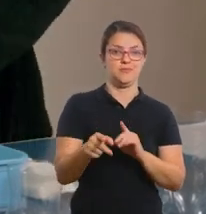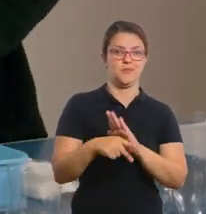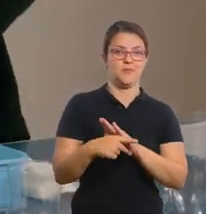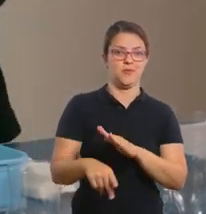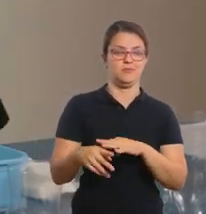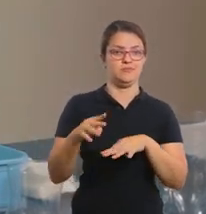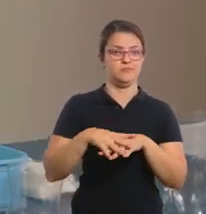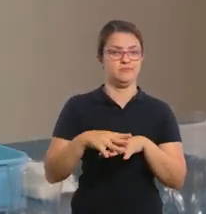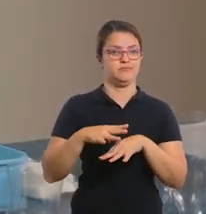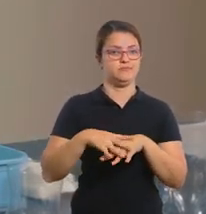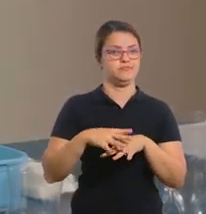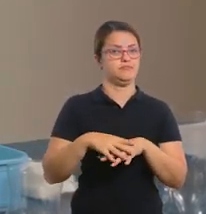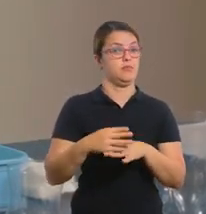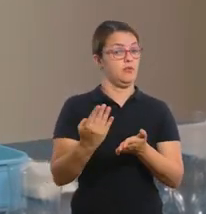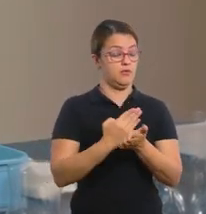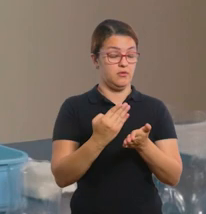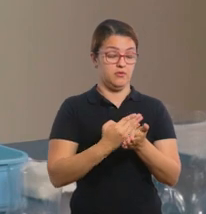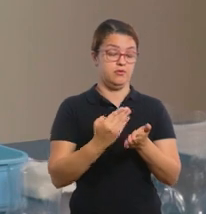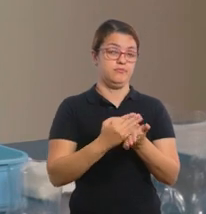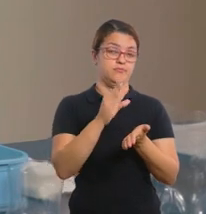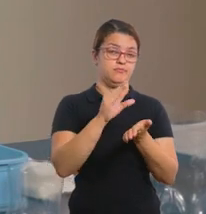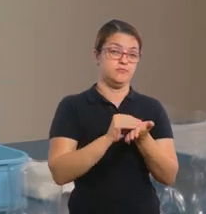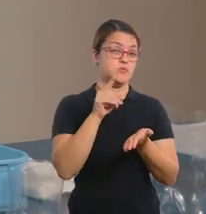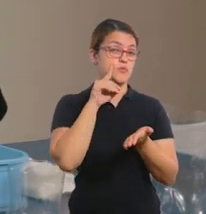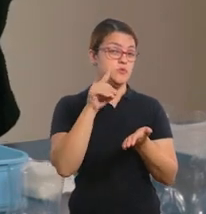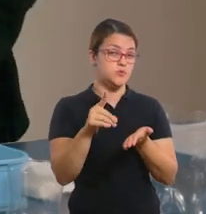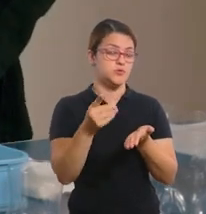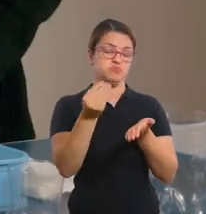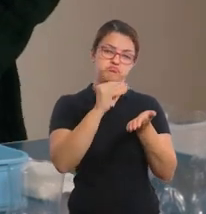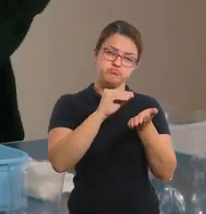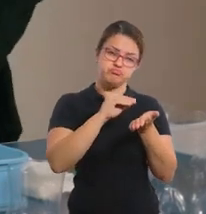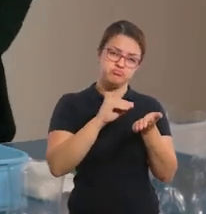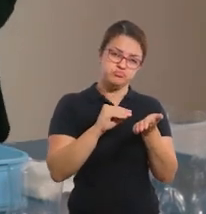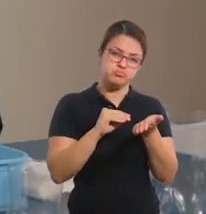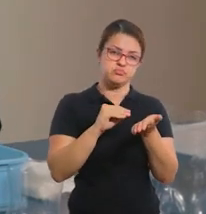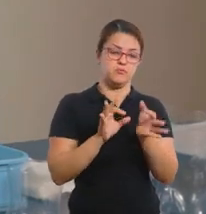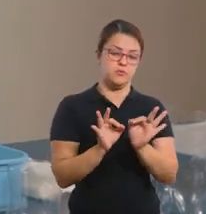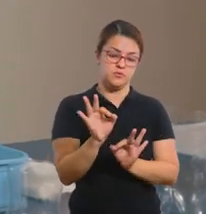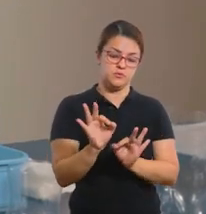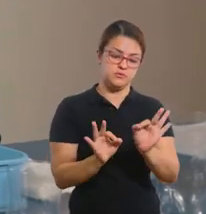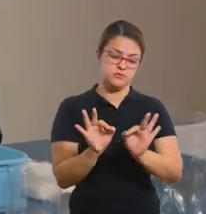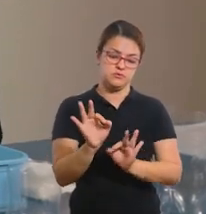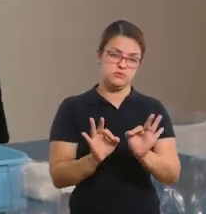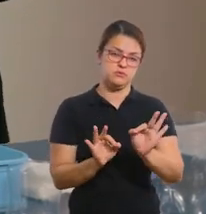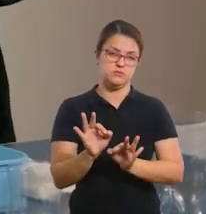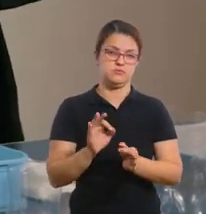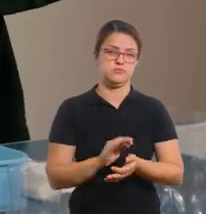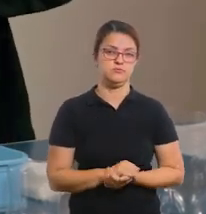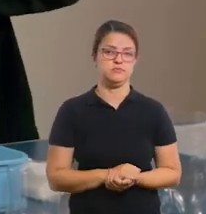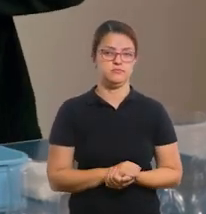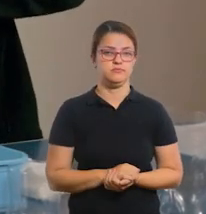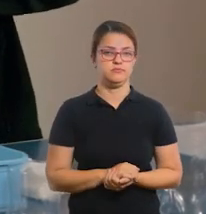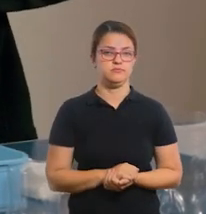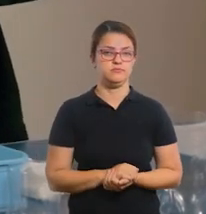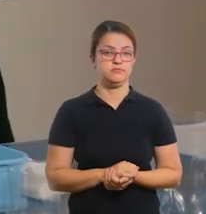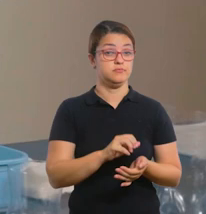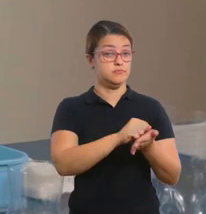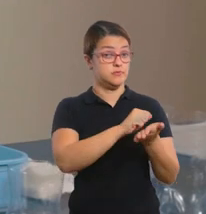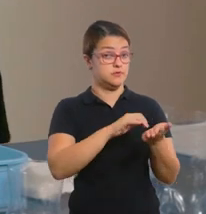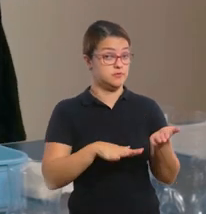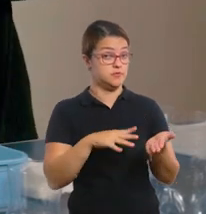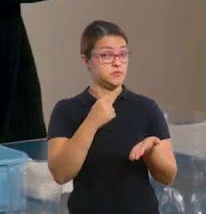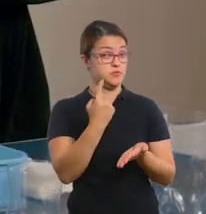matemáticos. Não esqueça de pegar o caderno, colocar a data que você está fazendo para manter organizado, tá?